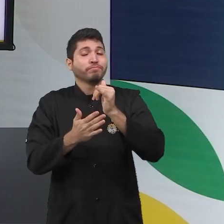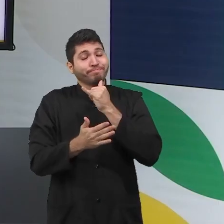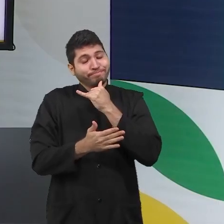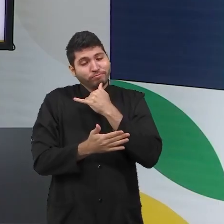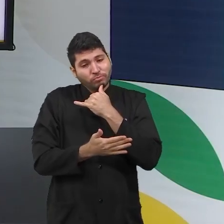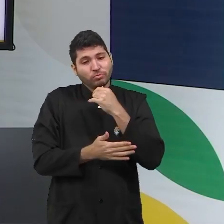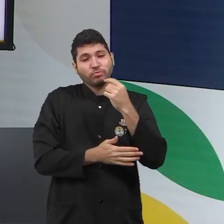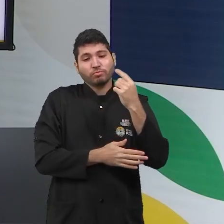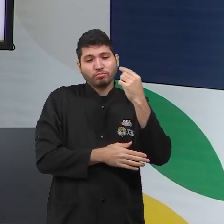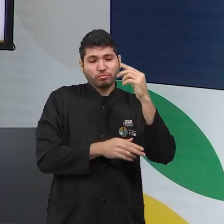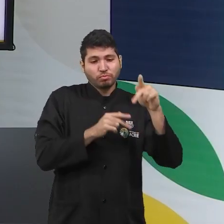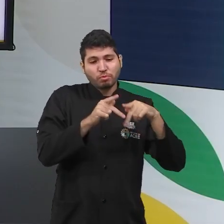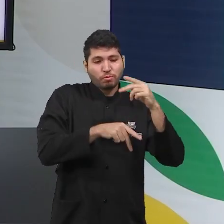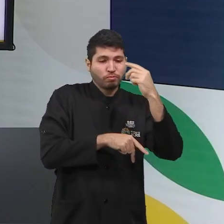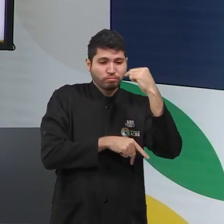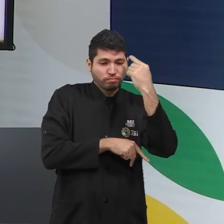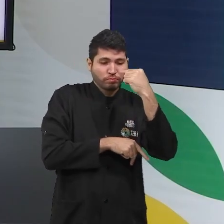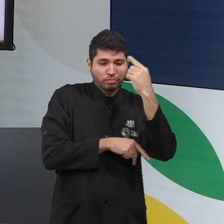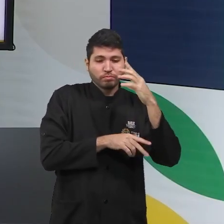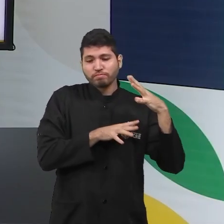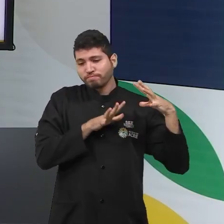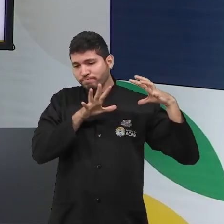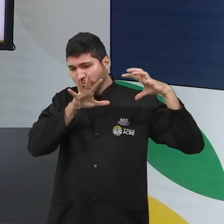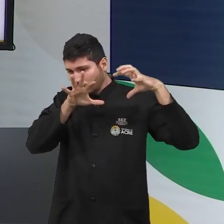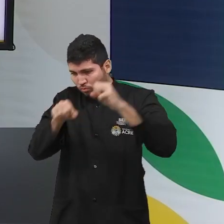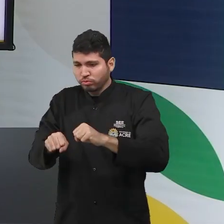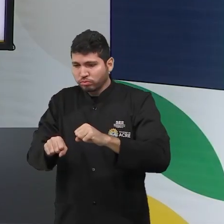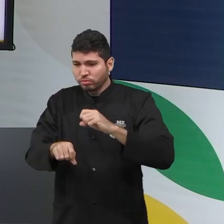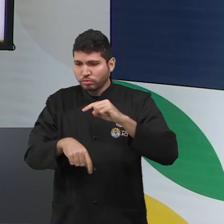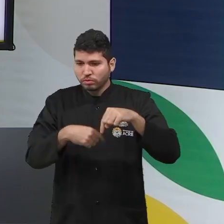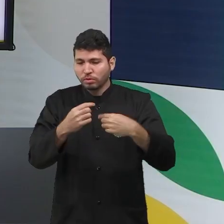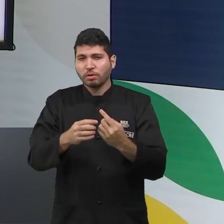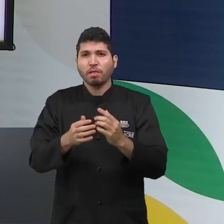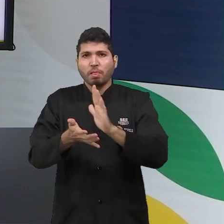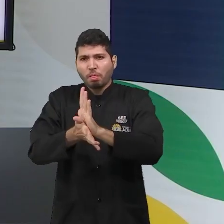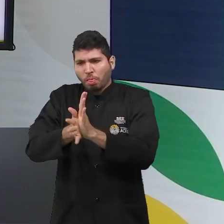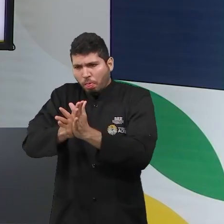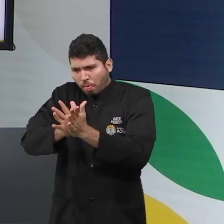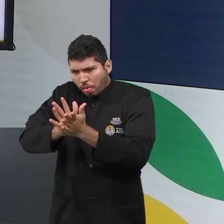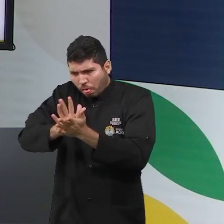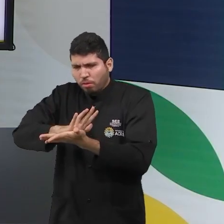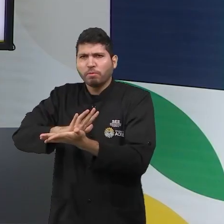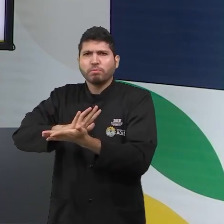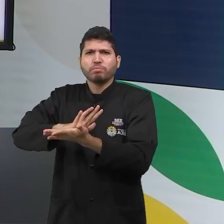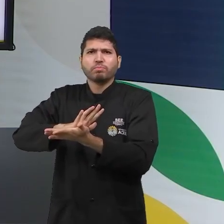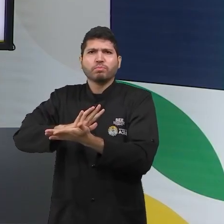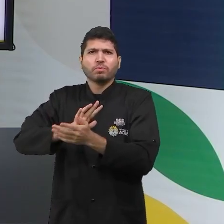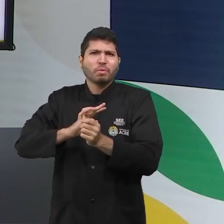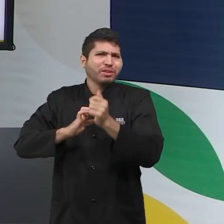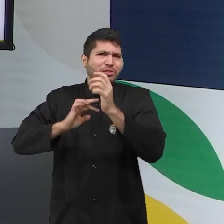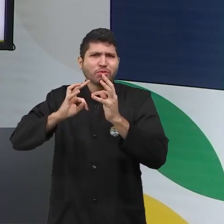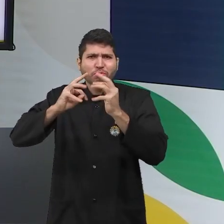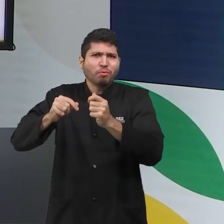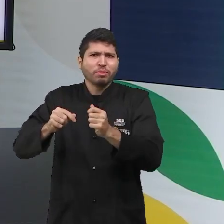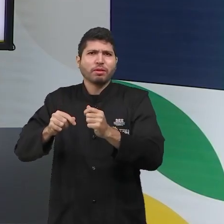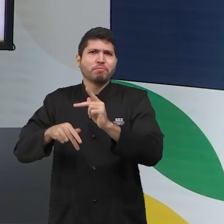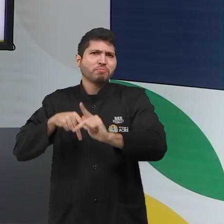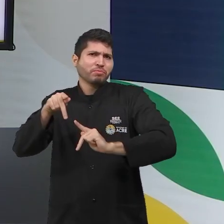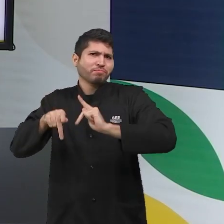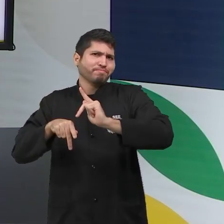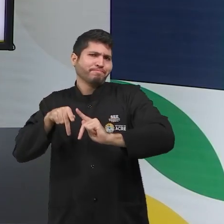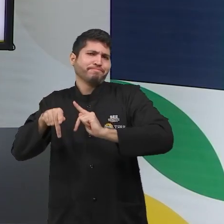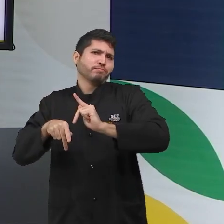chegaram, dominaram, conquistaram, exterminaram praticamente toda a civilização, essa